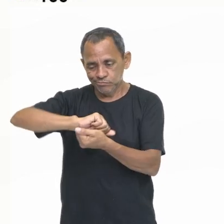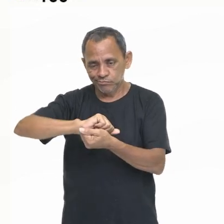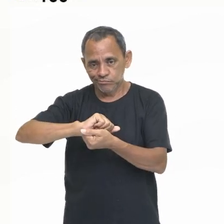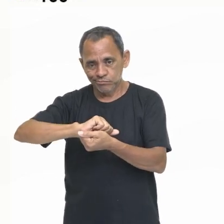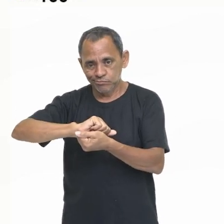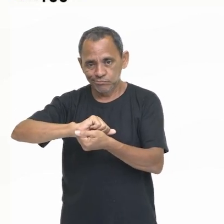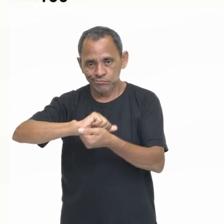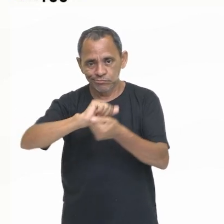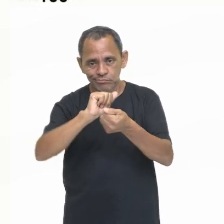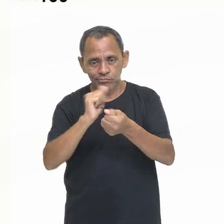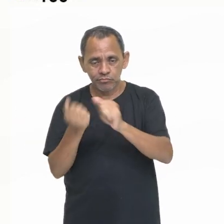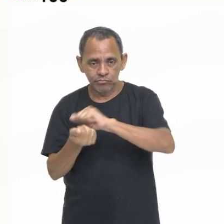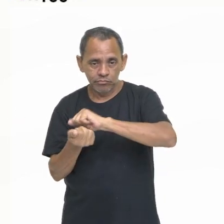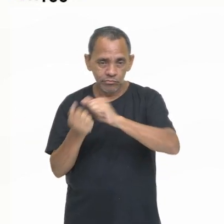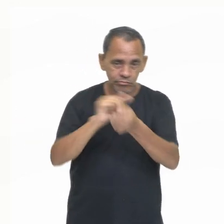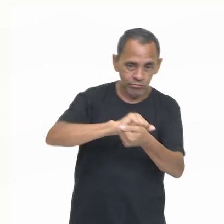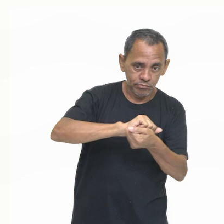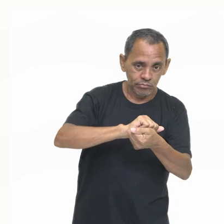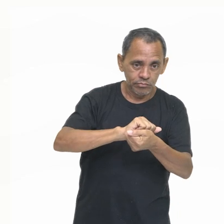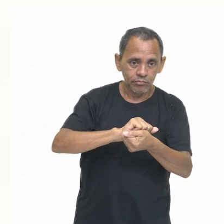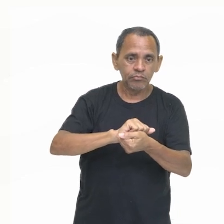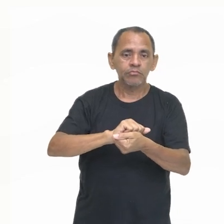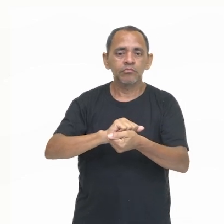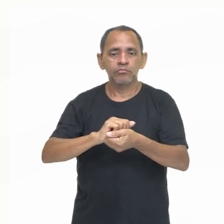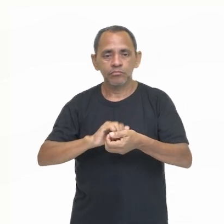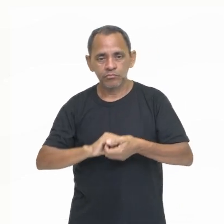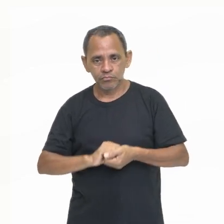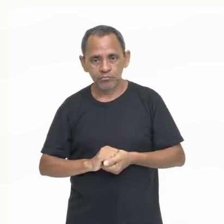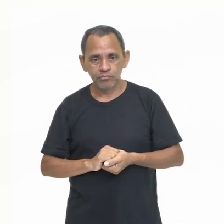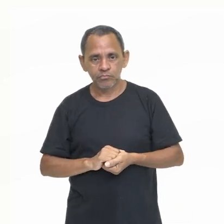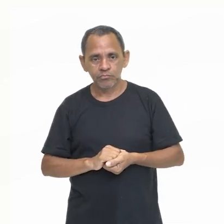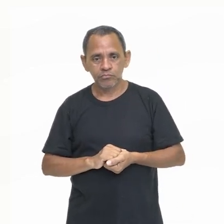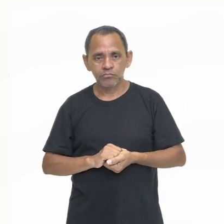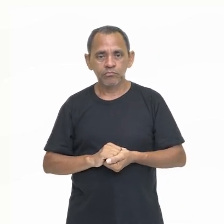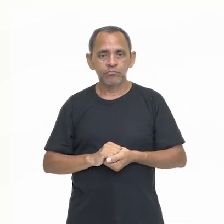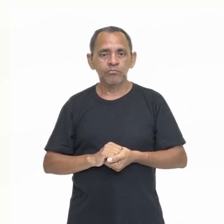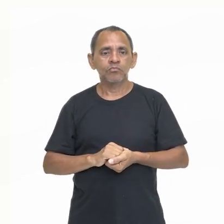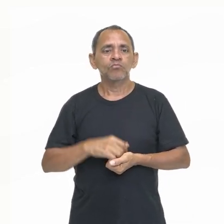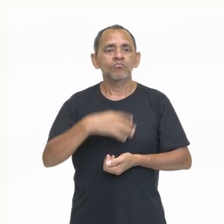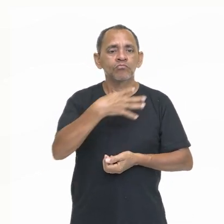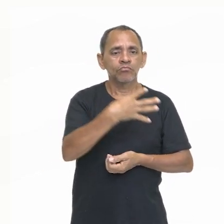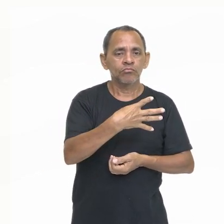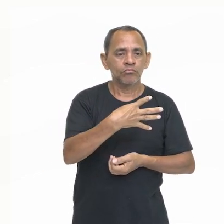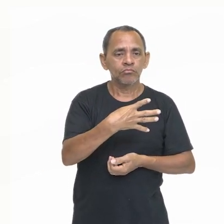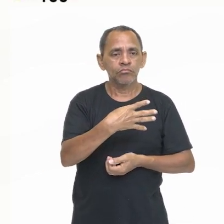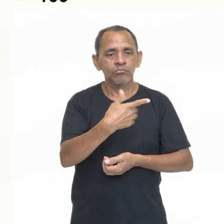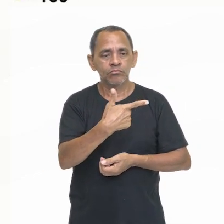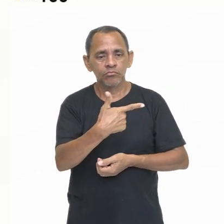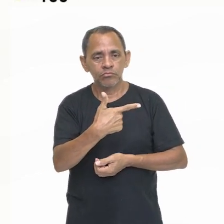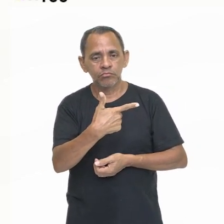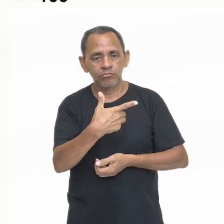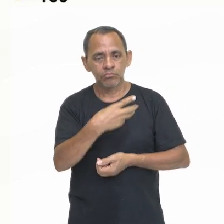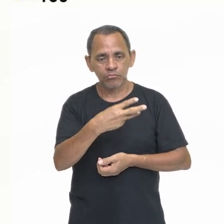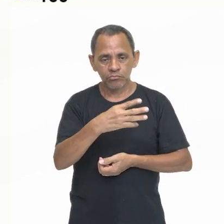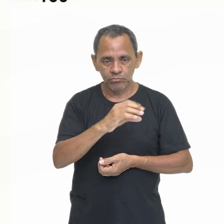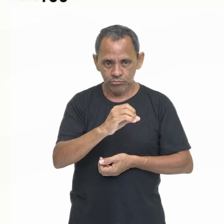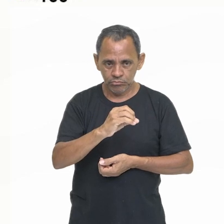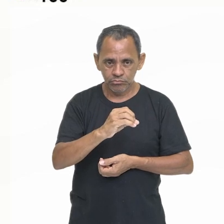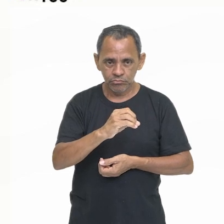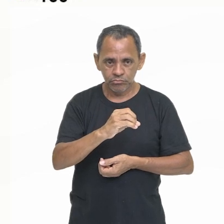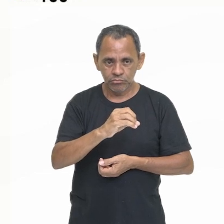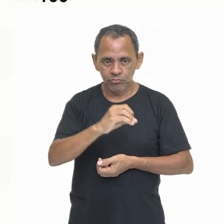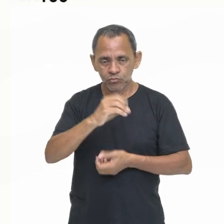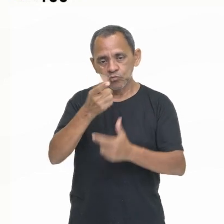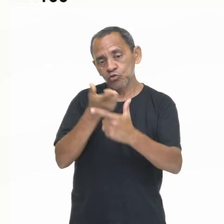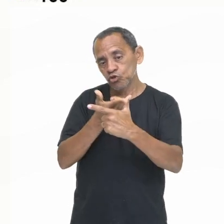chegar em metro quadrado. Para a gente fazer isso, então, nós vamos